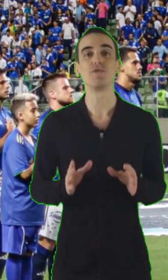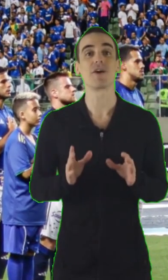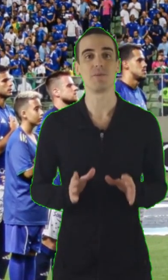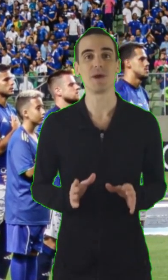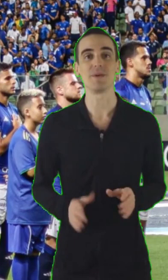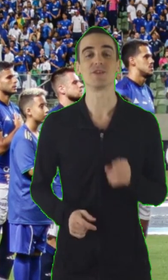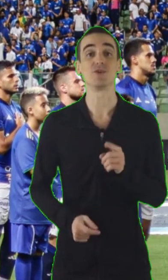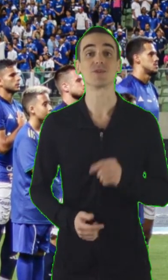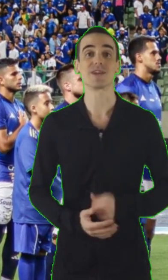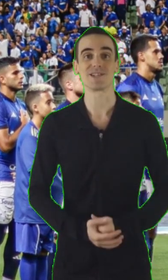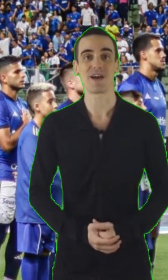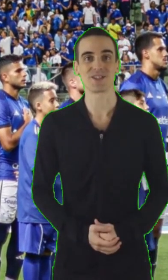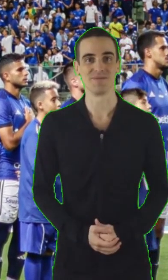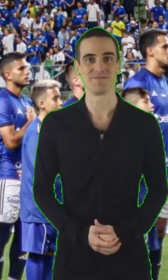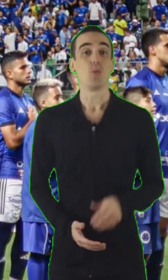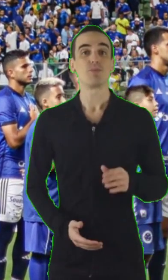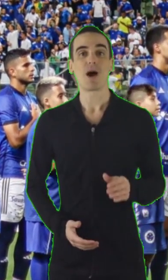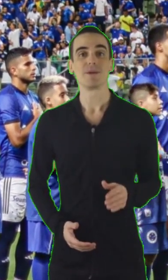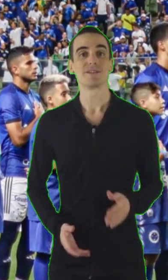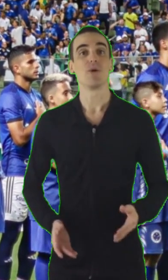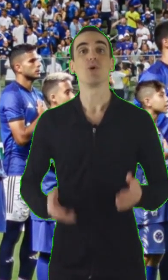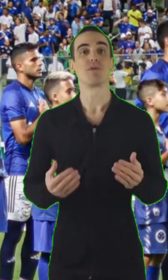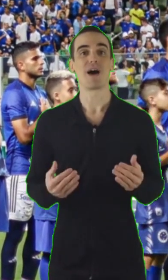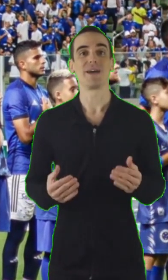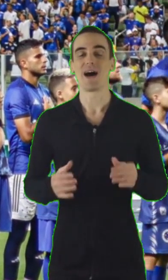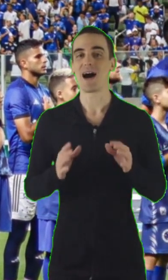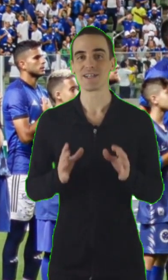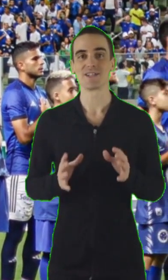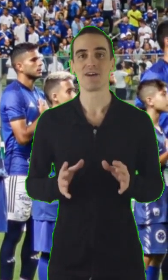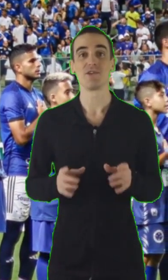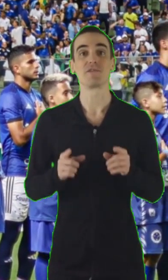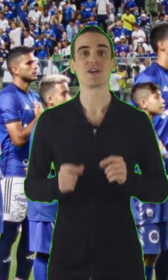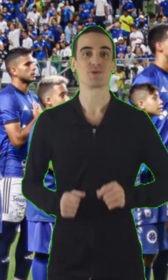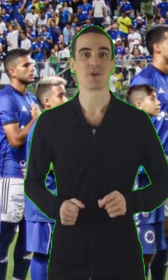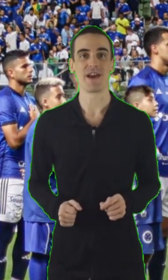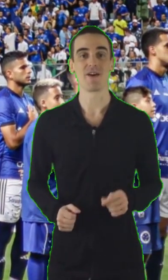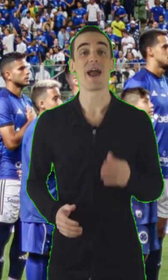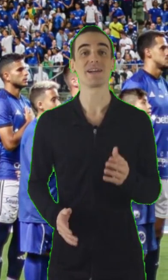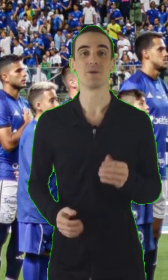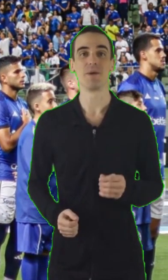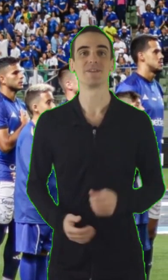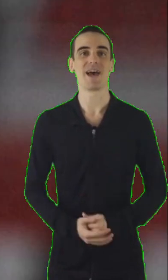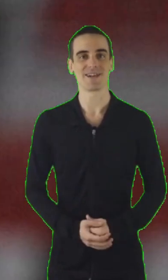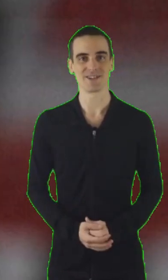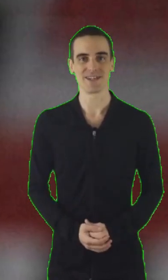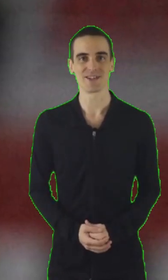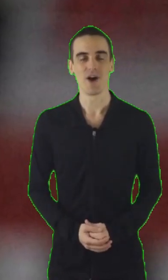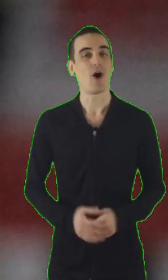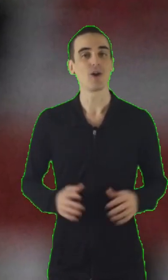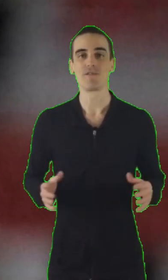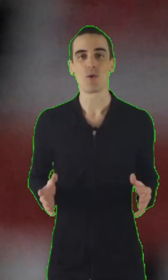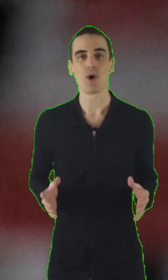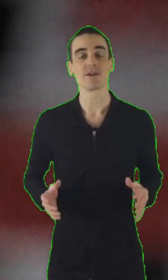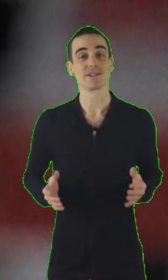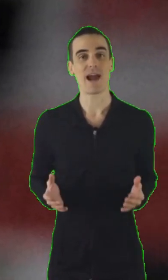nesse vídeo para o YouTube e continuar divulgando essas informações para você obrigado continuando o meia